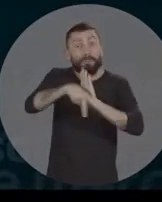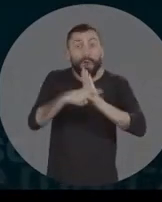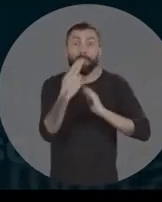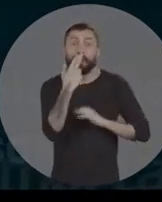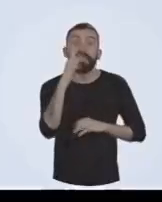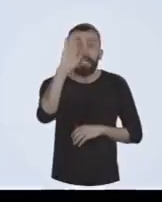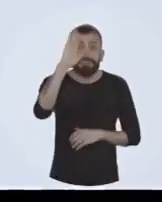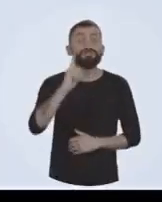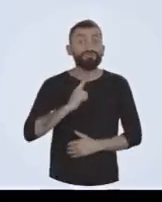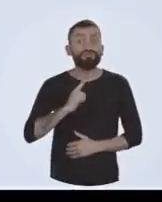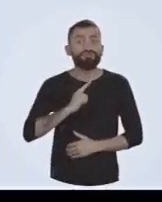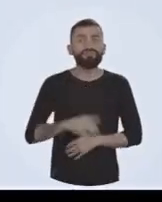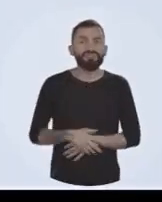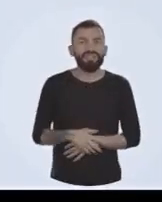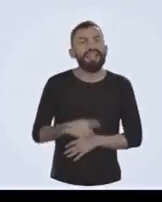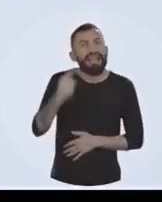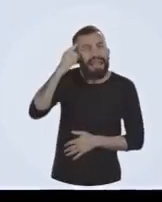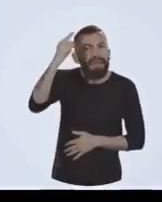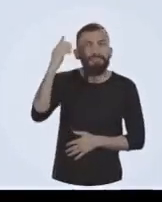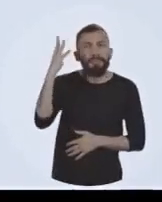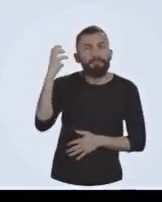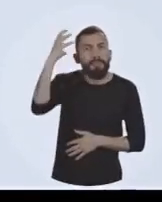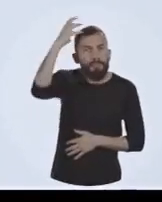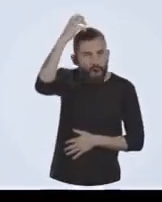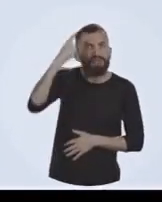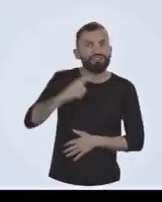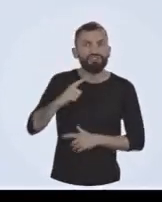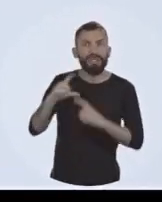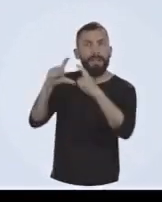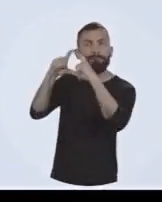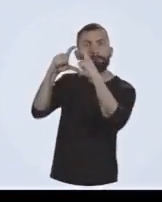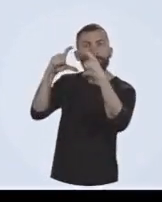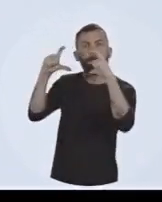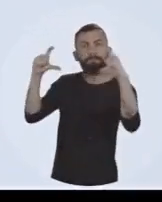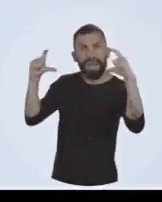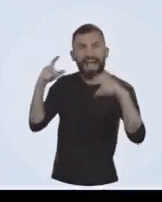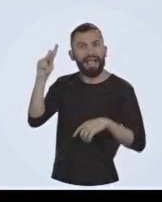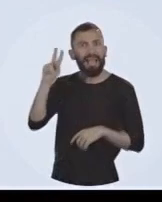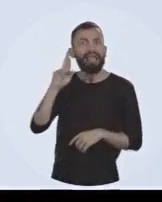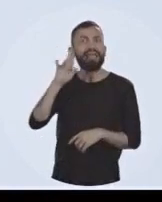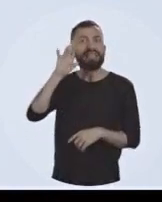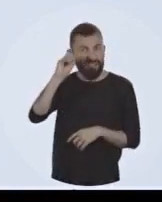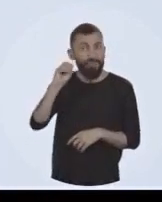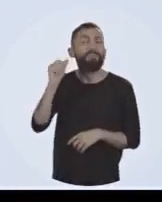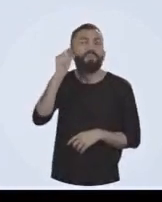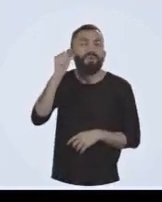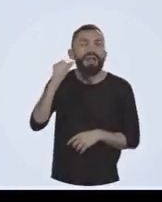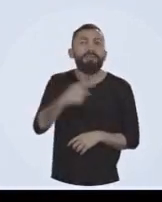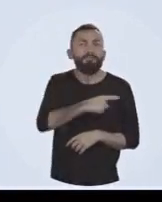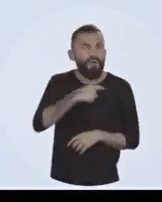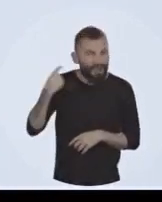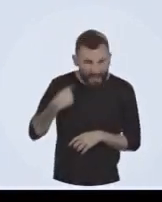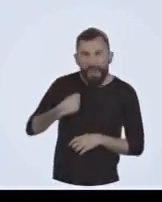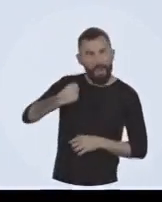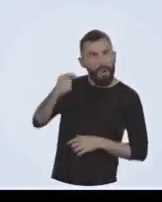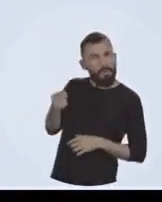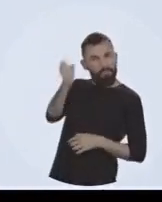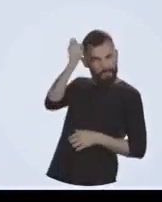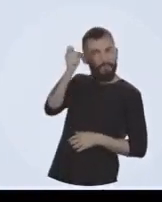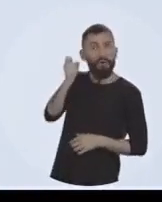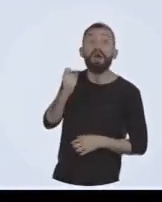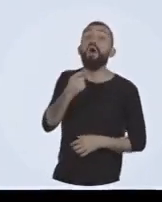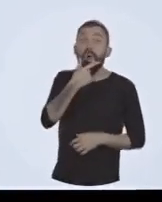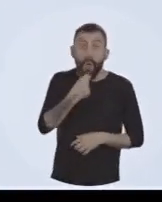de violência. Até a placa, que homenageava a memória de Marielle Franco, assassinada num crime político bárbaro, foi destruída por um